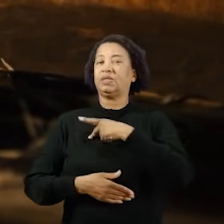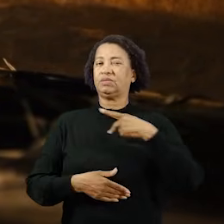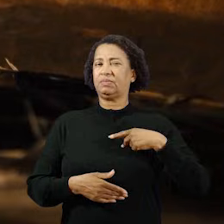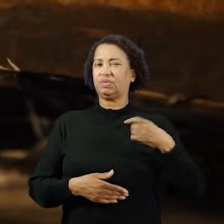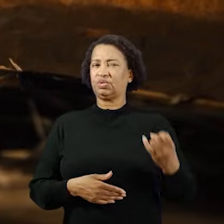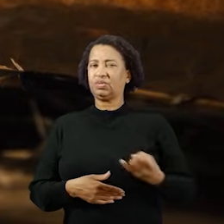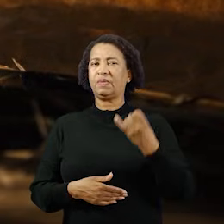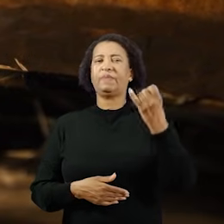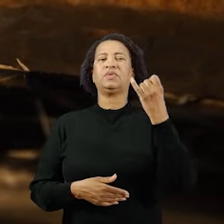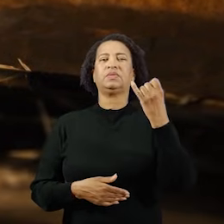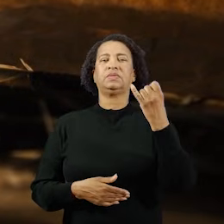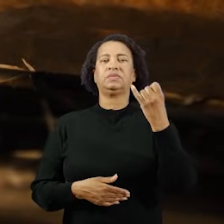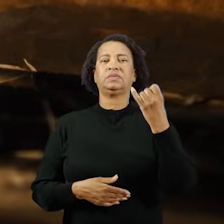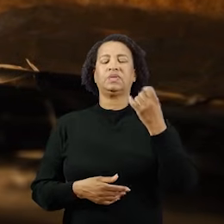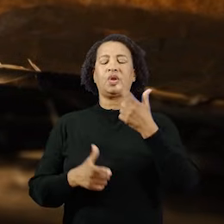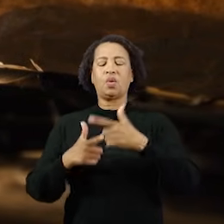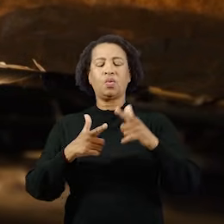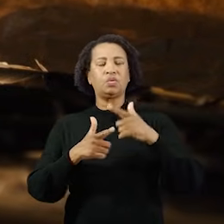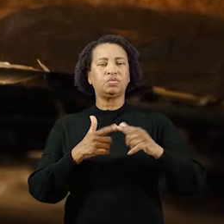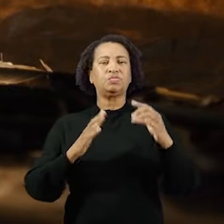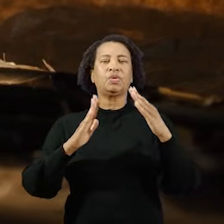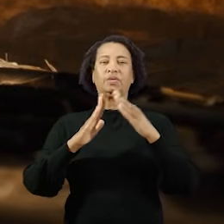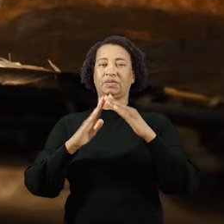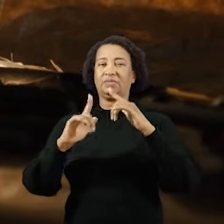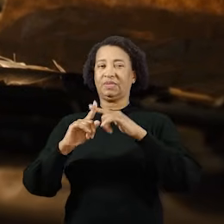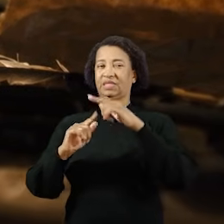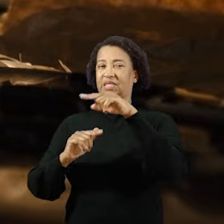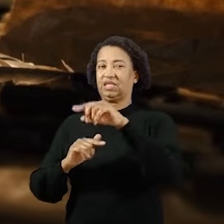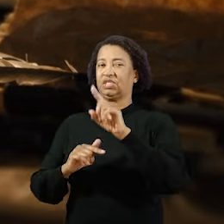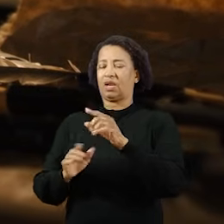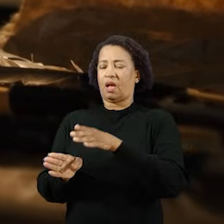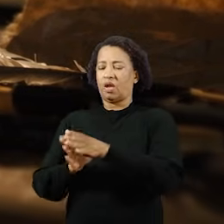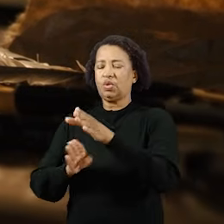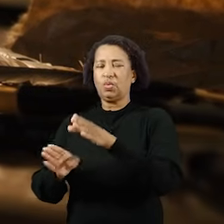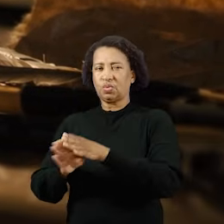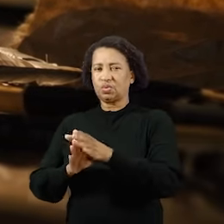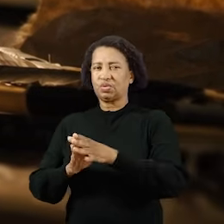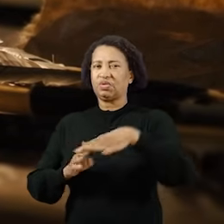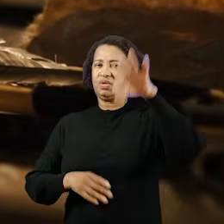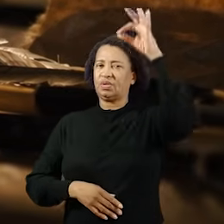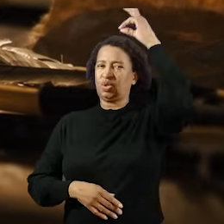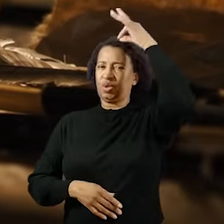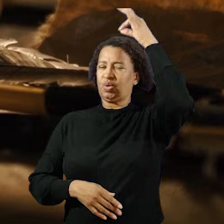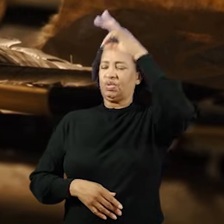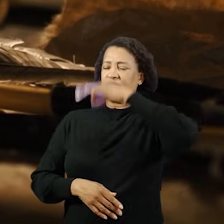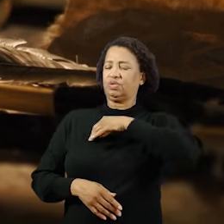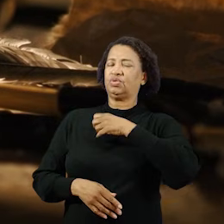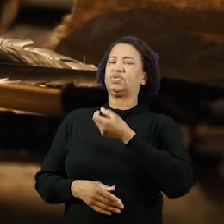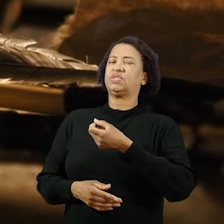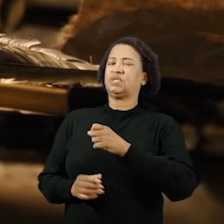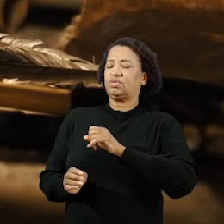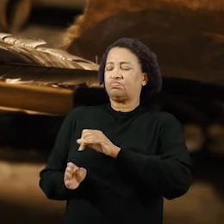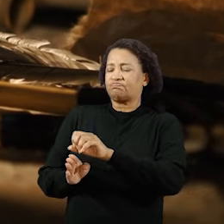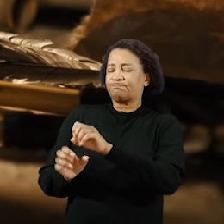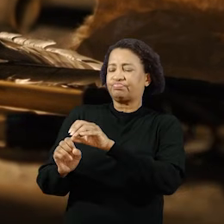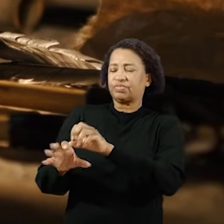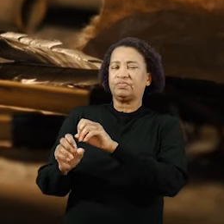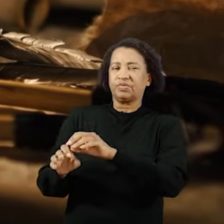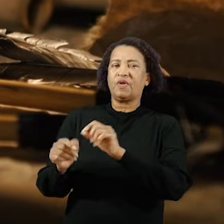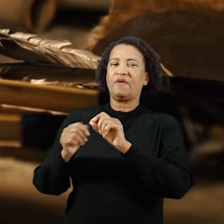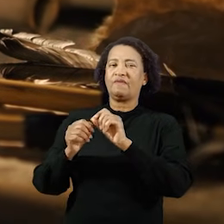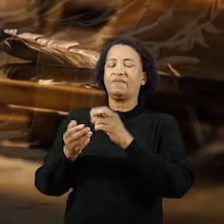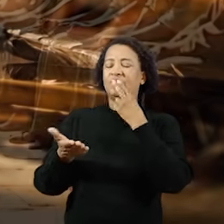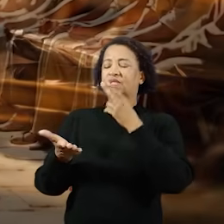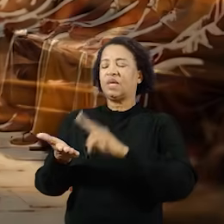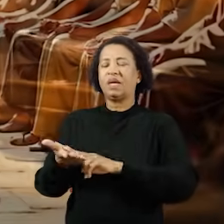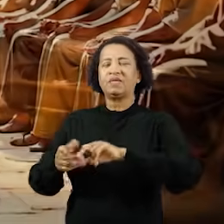de extrema importância. Os problemas daquela igreja e os conselhos inspirados pelo Espírito Santo fazem desta carta uma coleção de